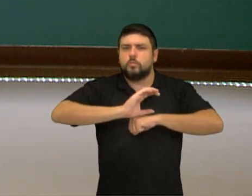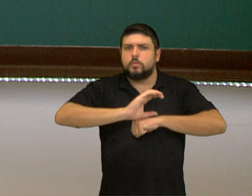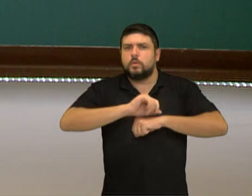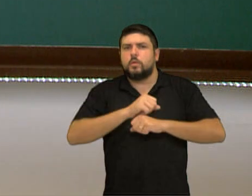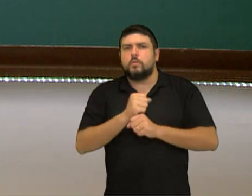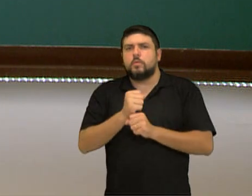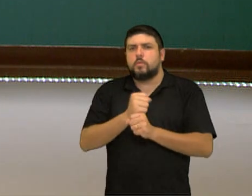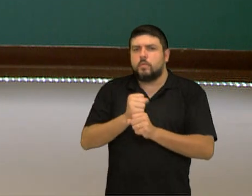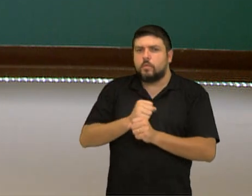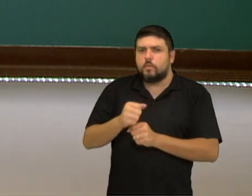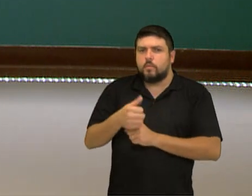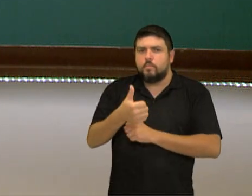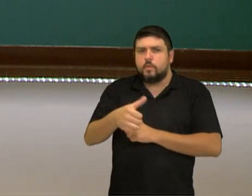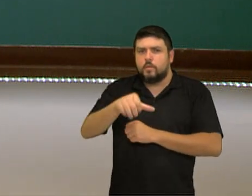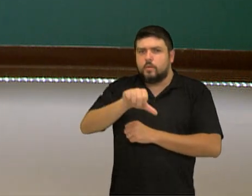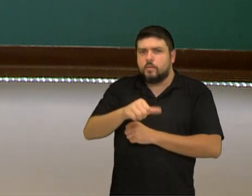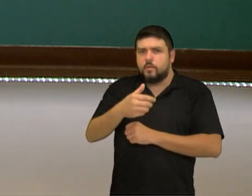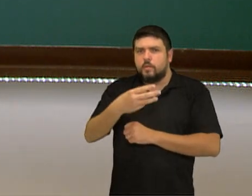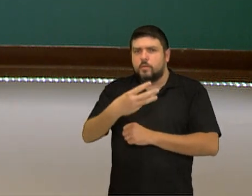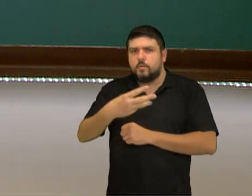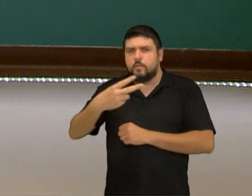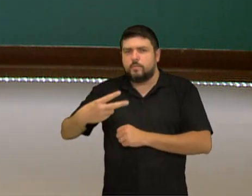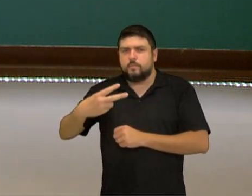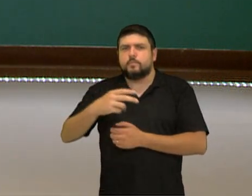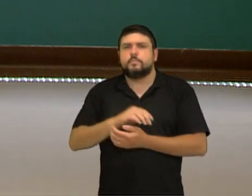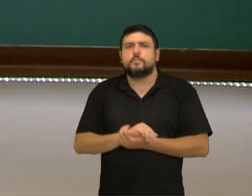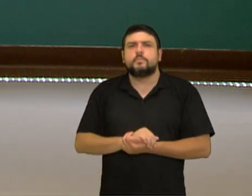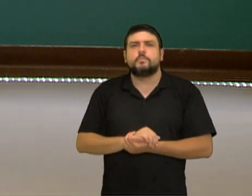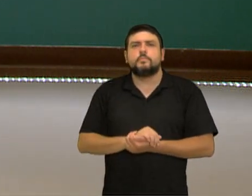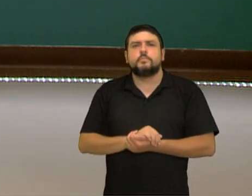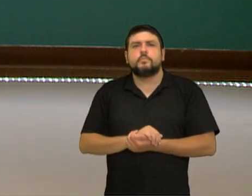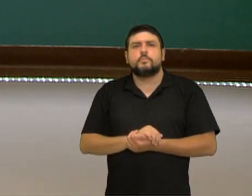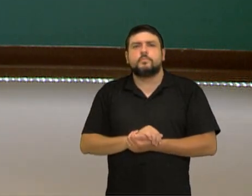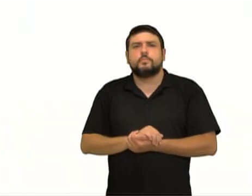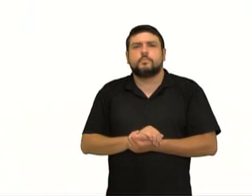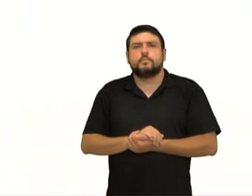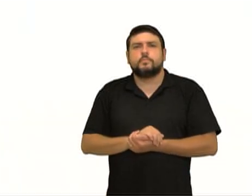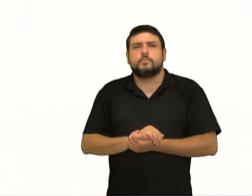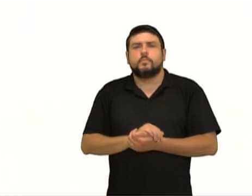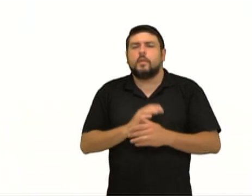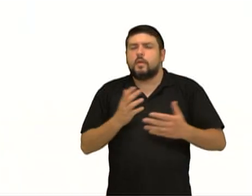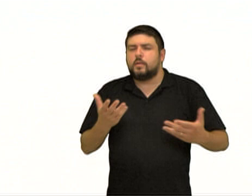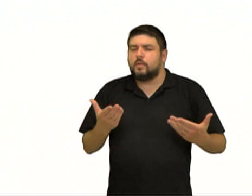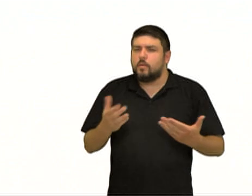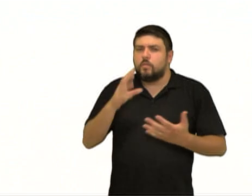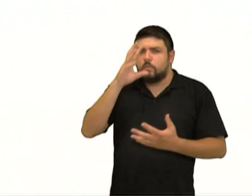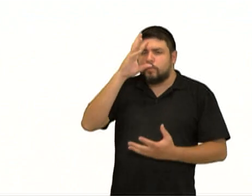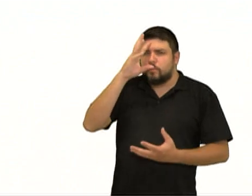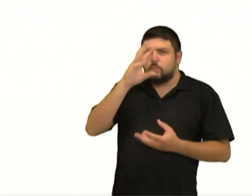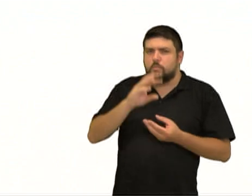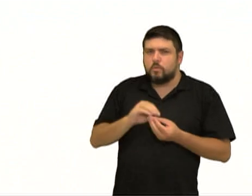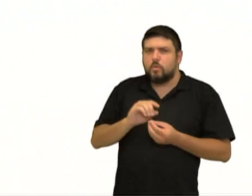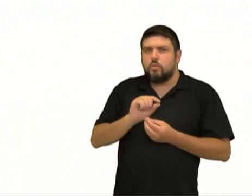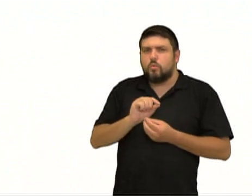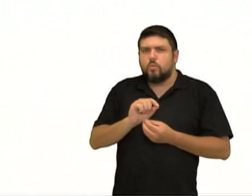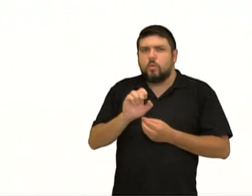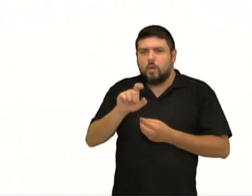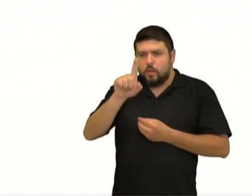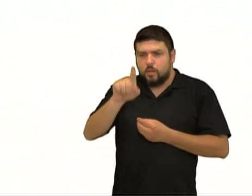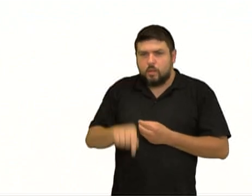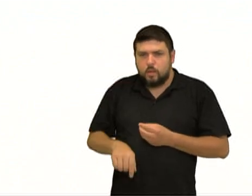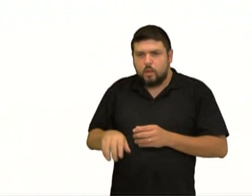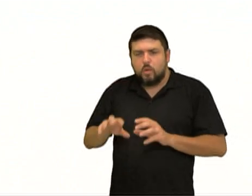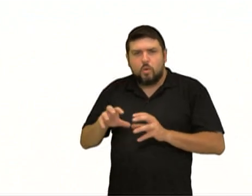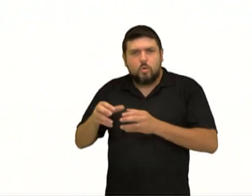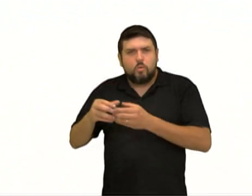Constitucionalista de 1932. Muito bem. Então nós vamos compreender essa oposição ao governo do